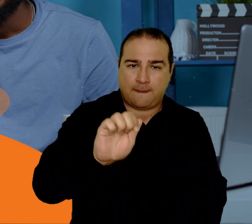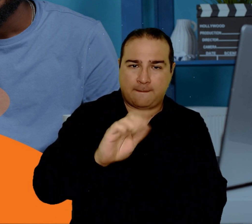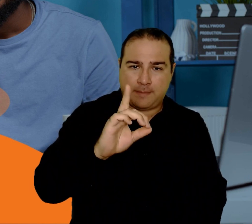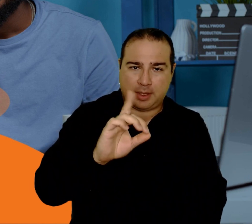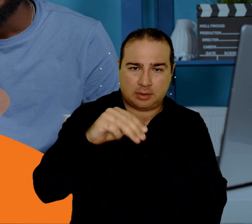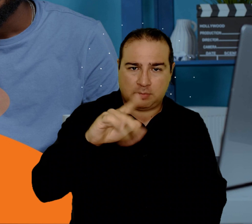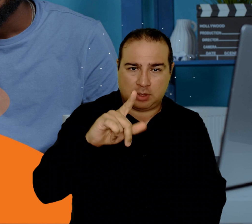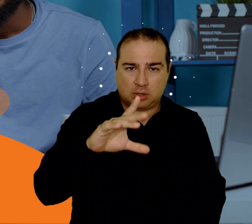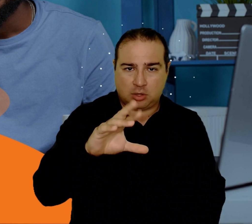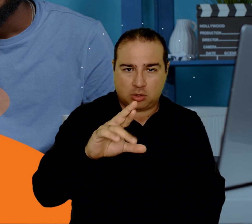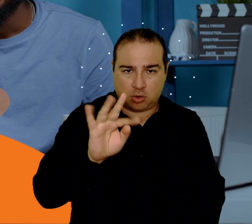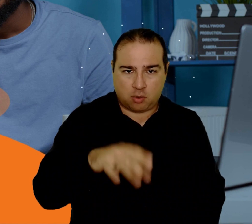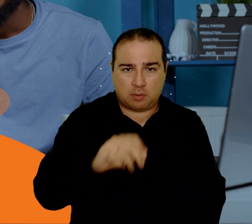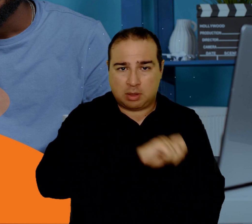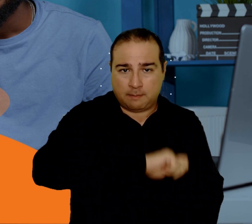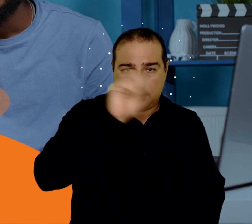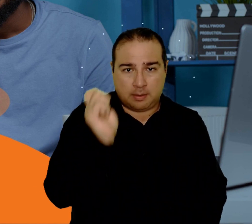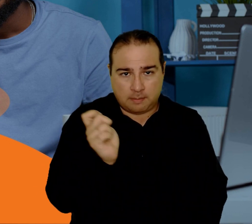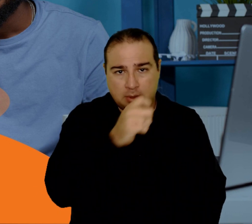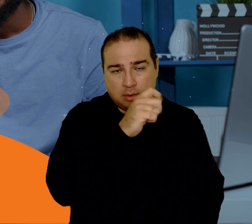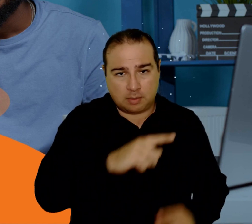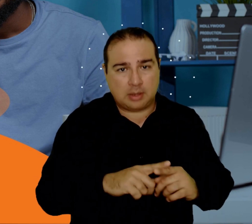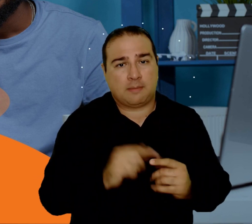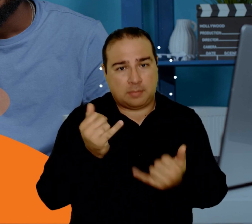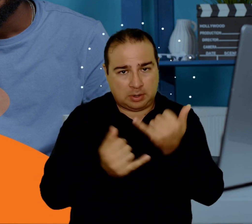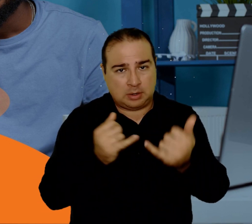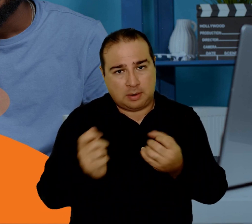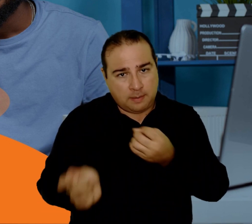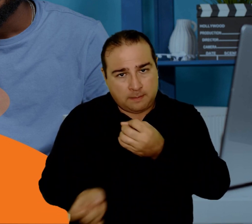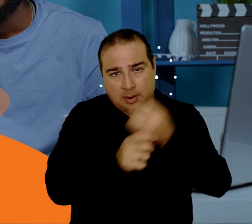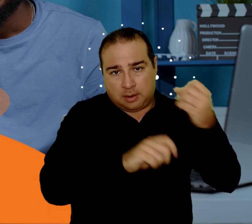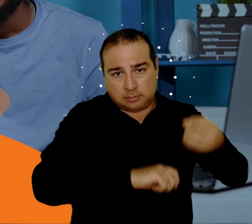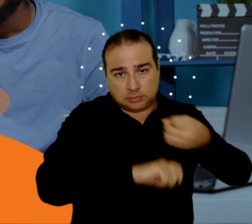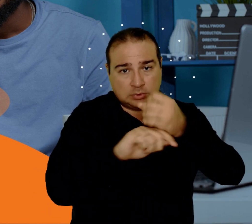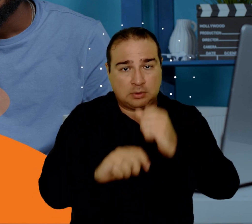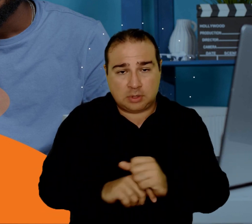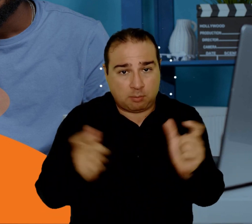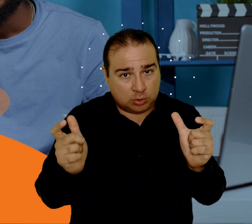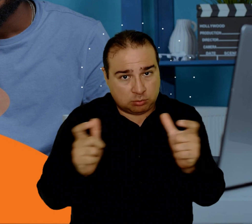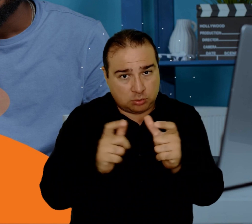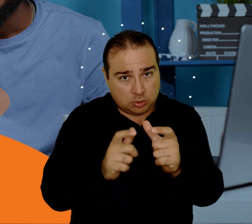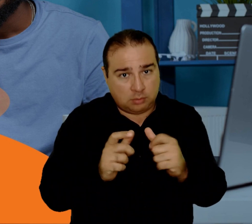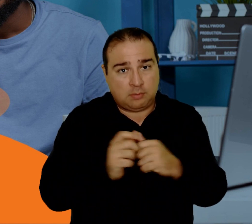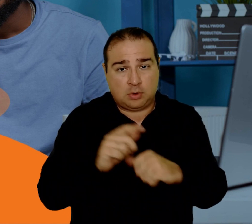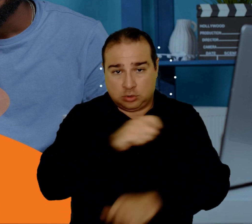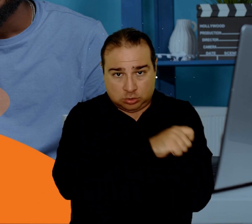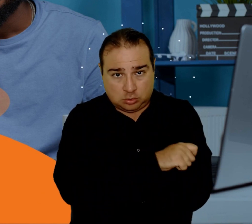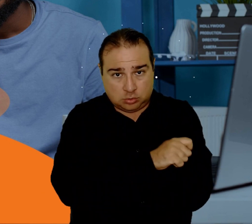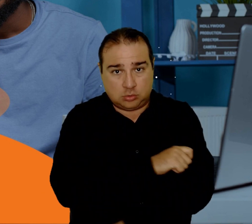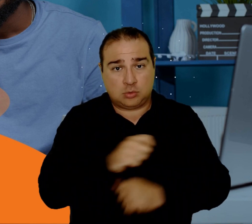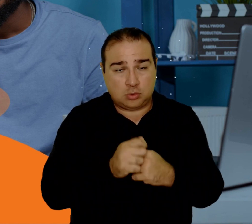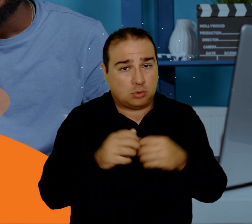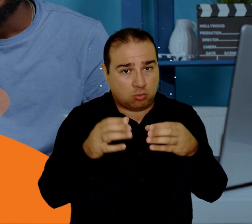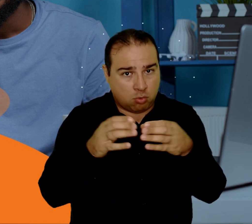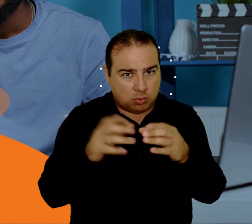que, como vocês sabem, é uma espécie de mistura entre vôlei e tênis. Primeiro, a duração do jogo foi reduzida para que os alunos com